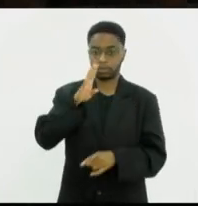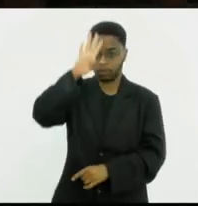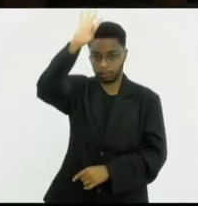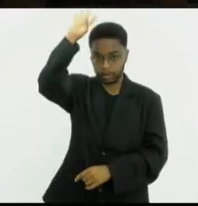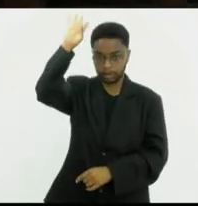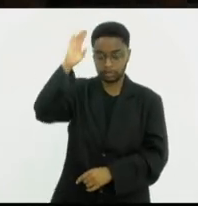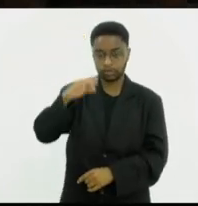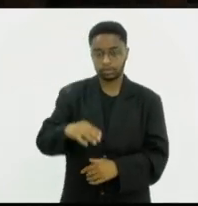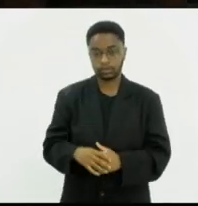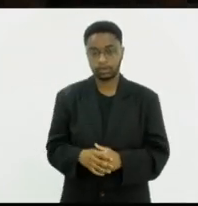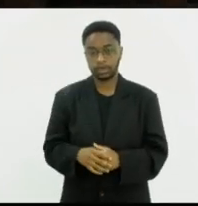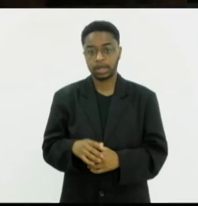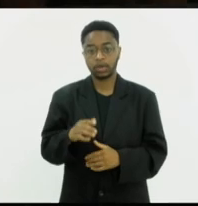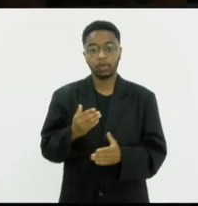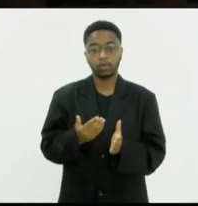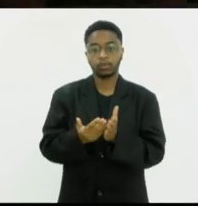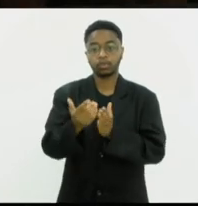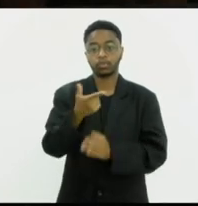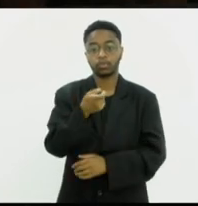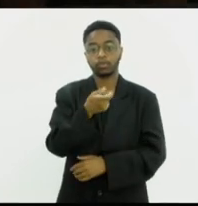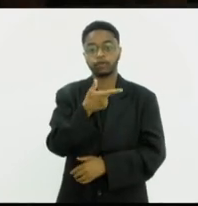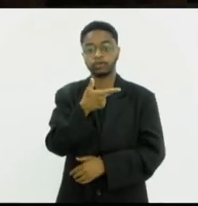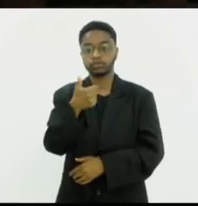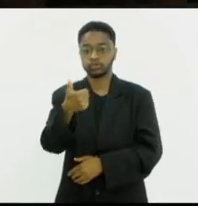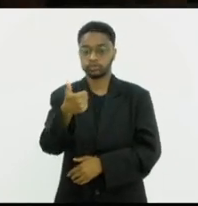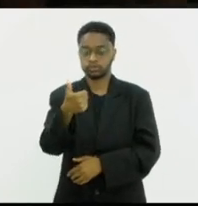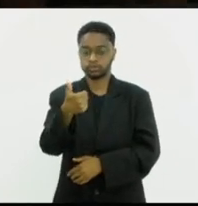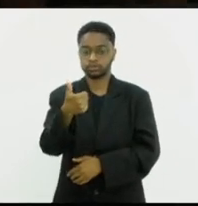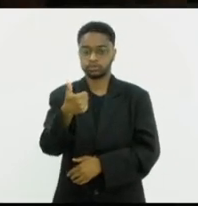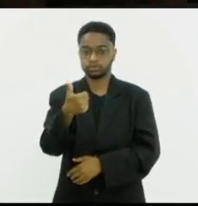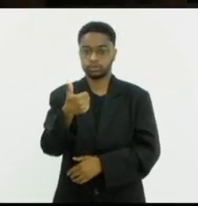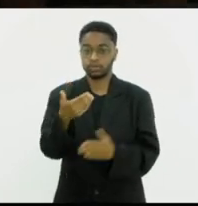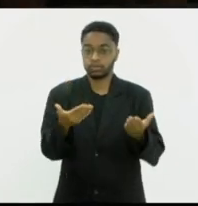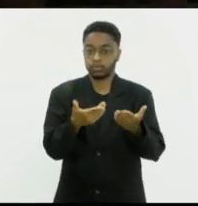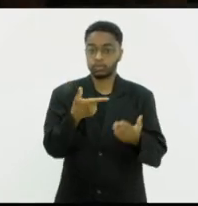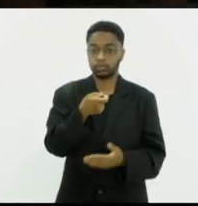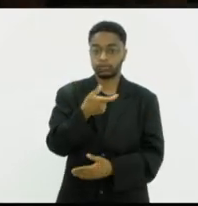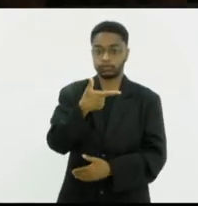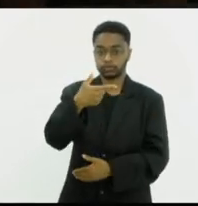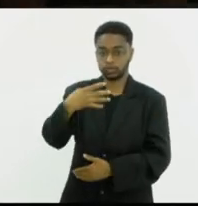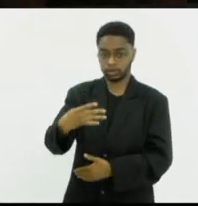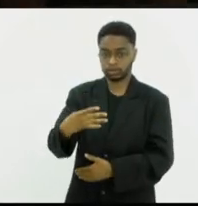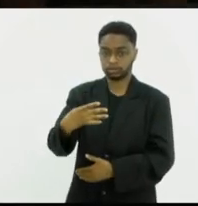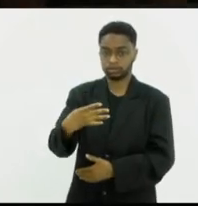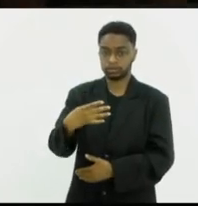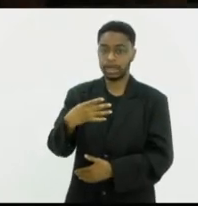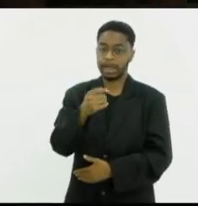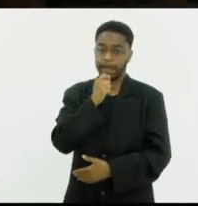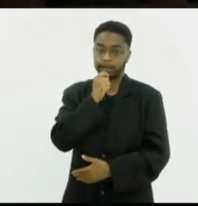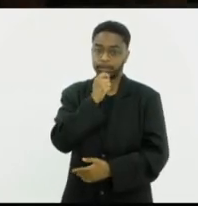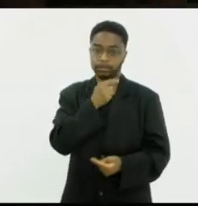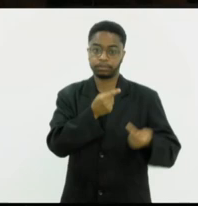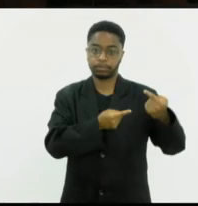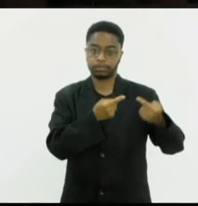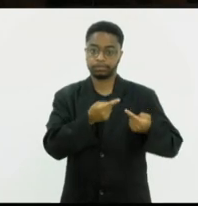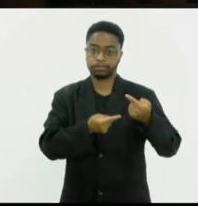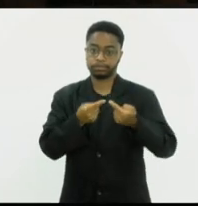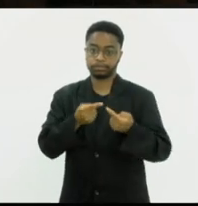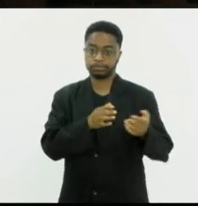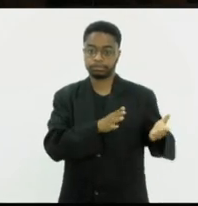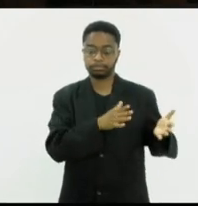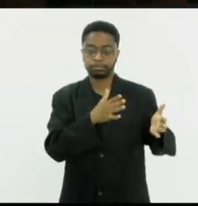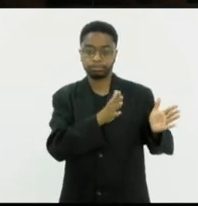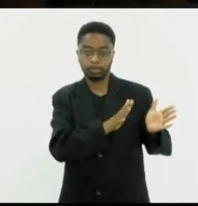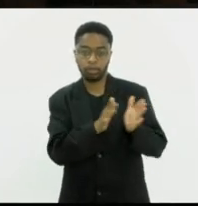ele data de 2021. Nós estamos em 2024, está tramitando até hoje. E